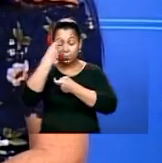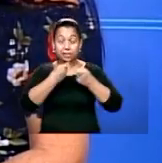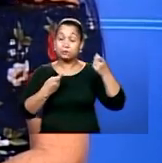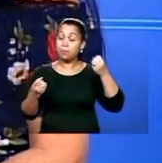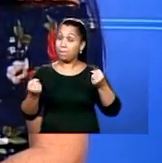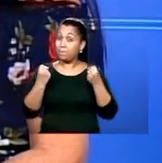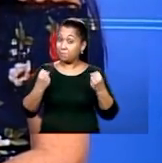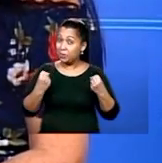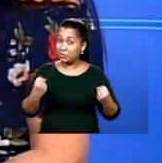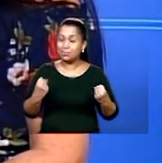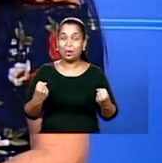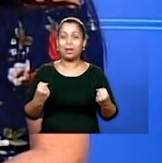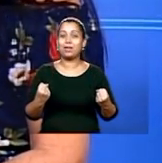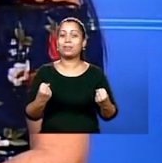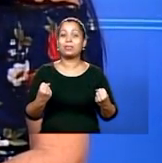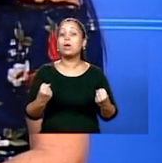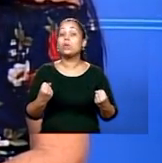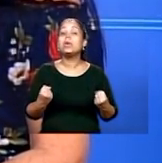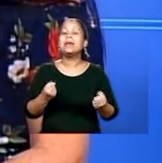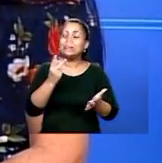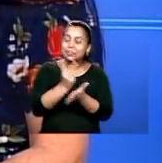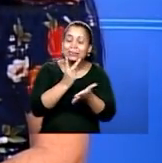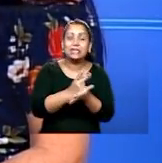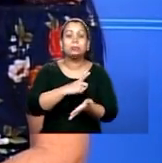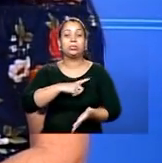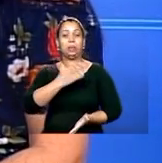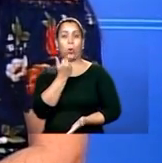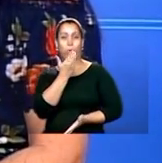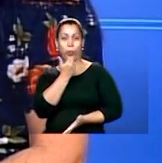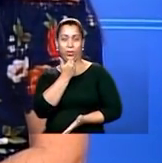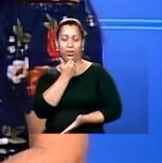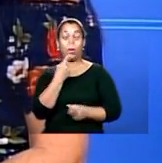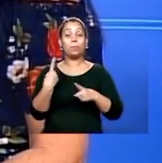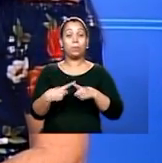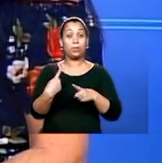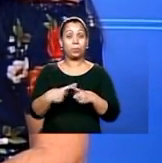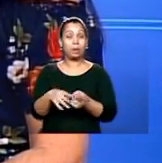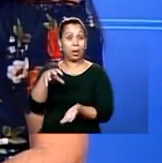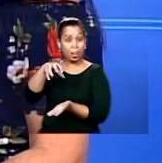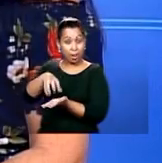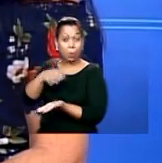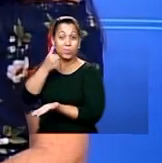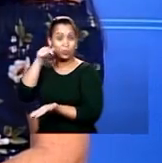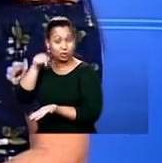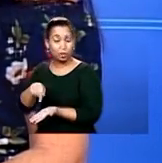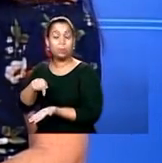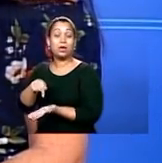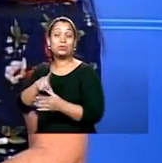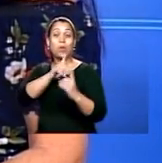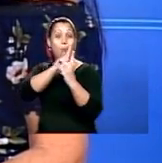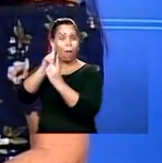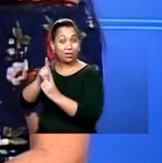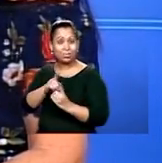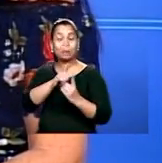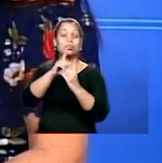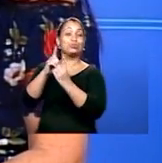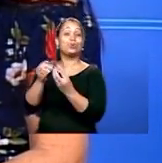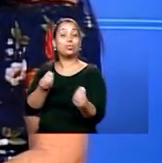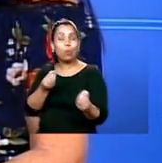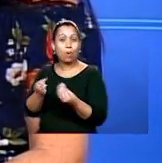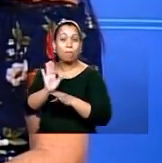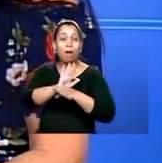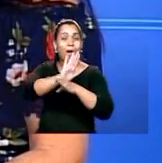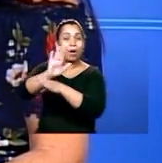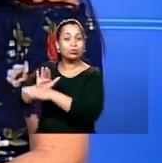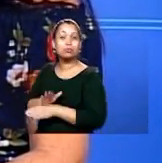dele de não deixar faltar esses alimentos, porque parte do banco, o atendimento é feito via essa